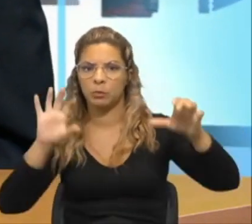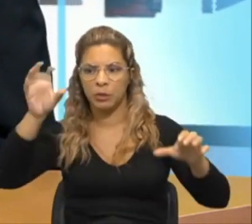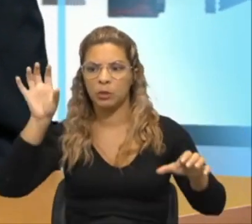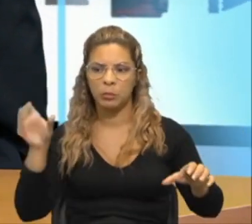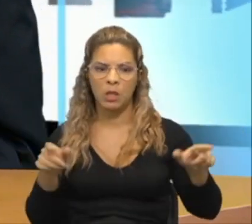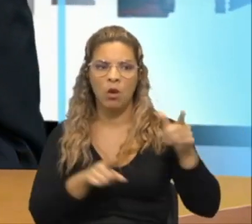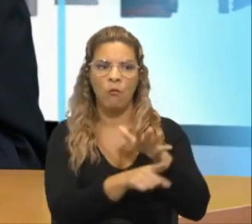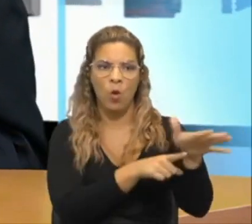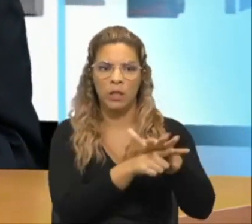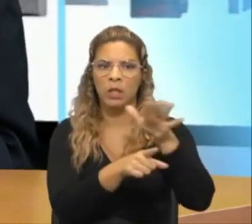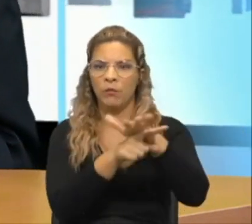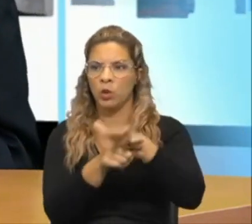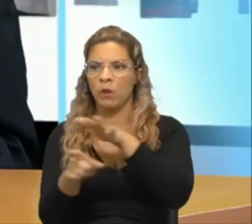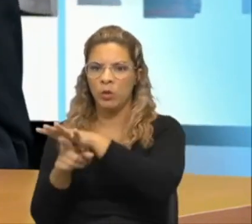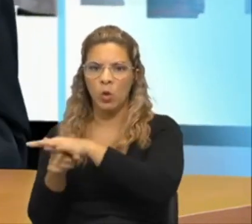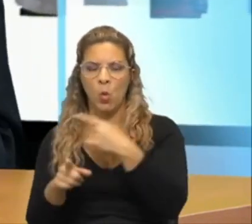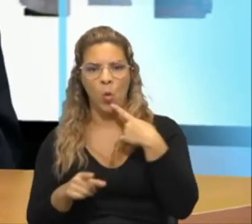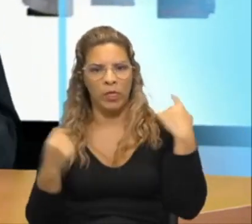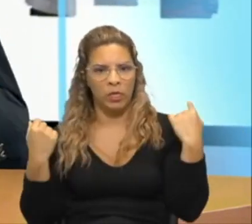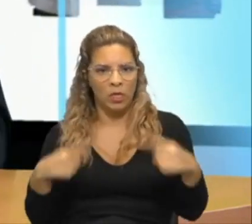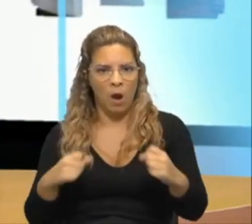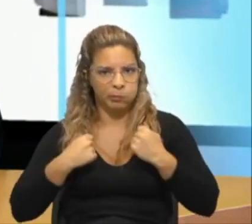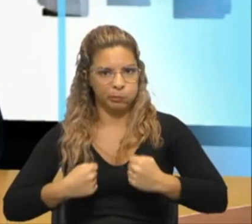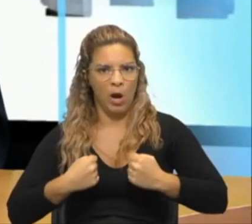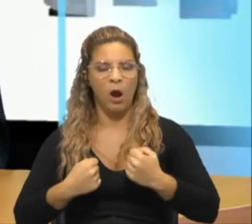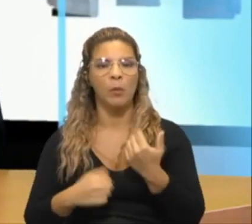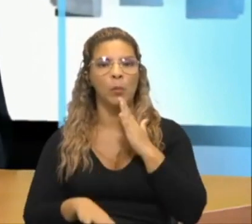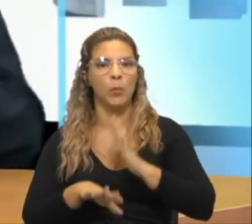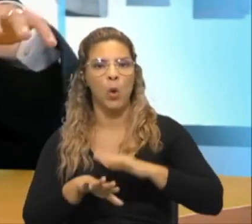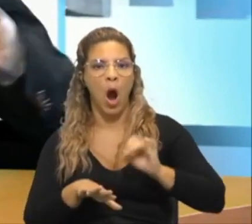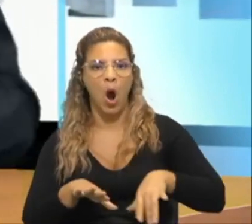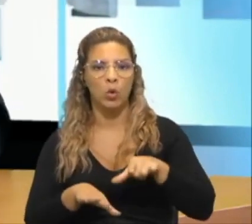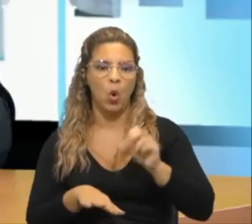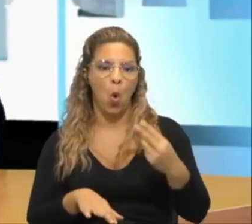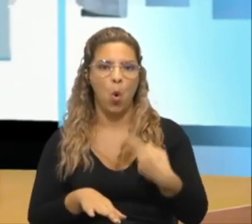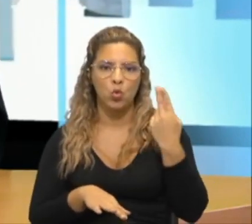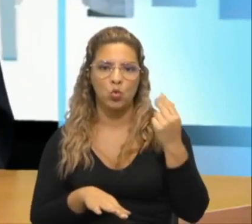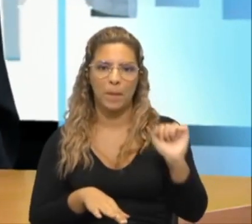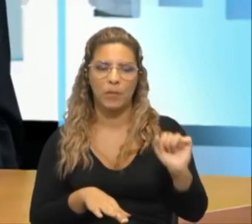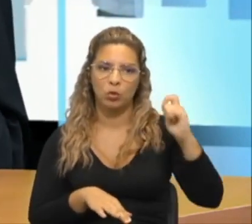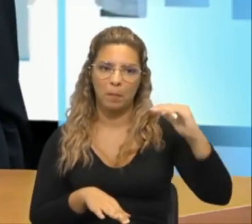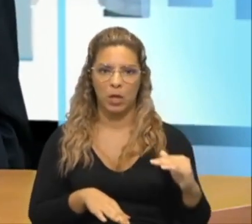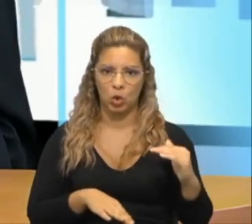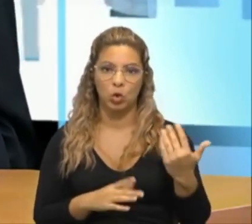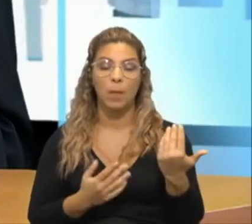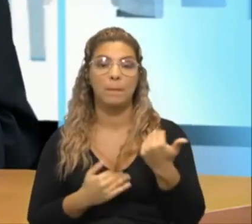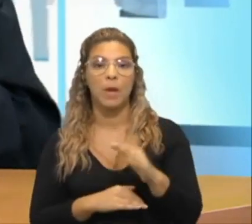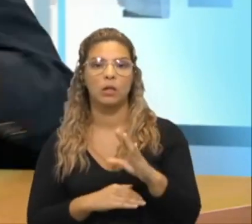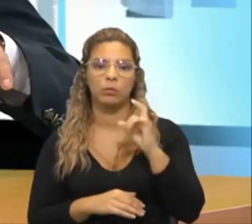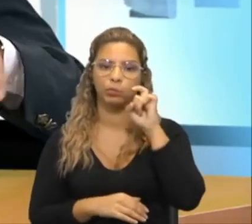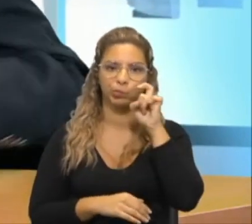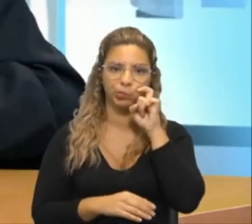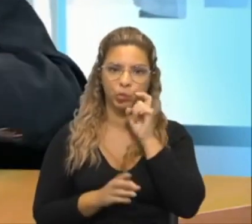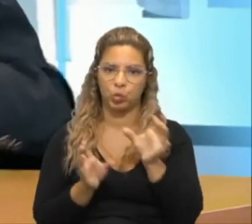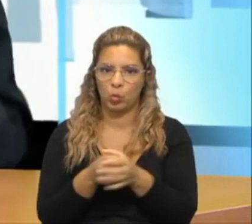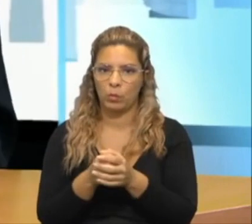influência que a própria Organização das Nações Unidas, não é? Sim, sem dúvida, né? As grandes potências, e aliás, através da forma como está constituído o Conselho de Segurança, têm sempre